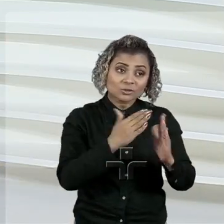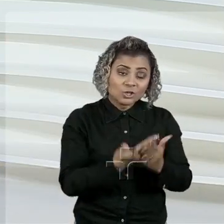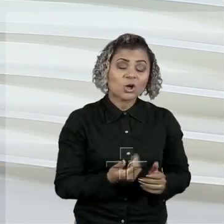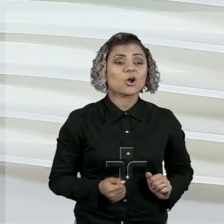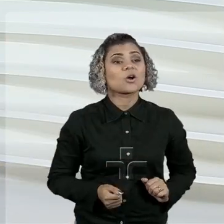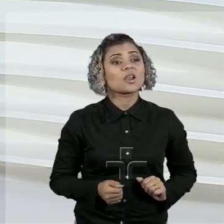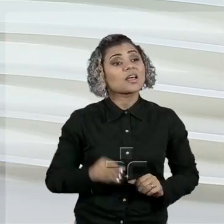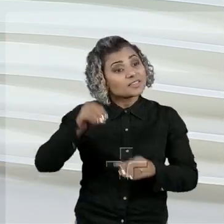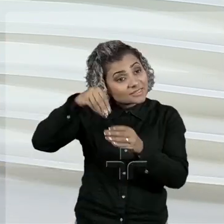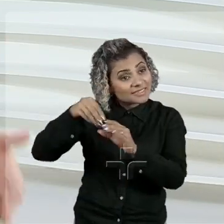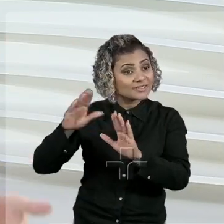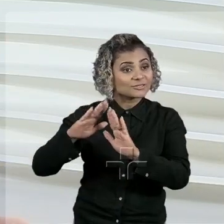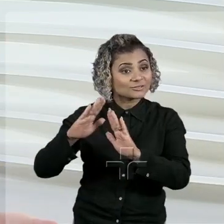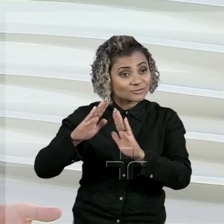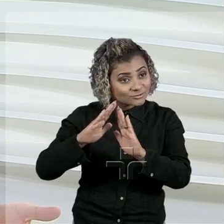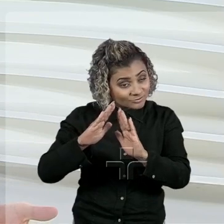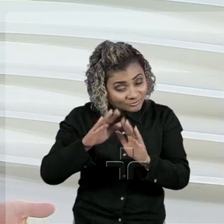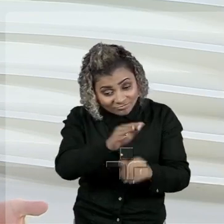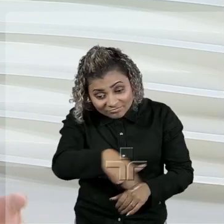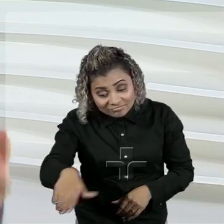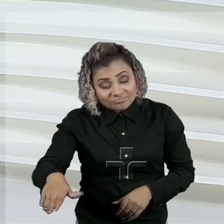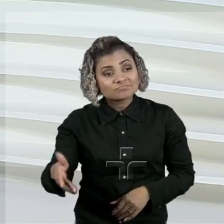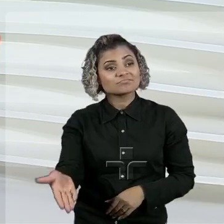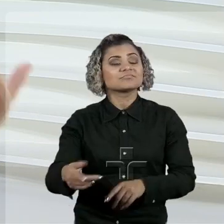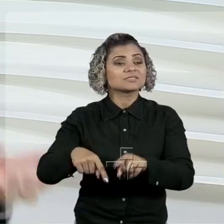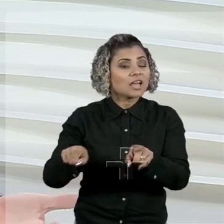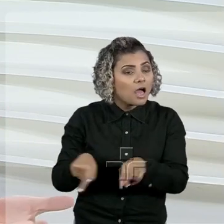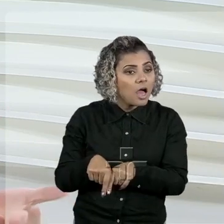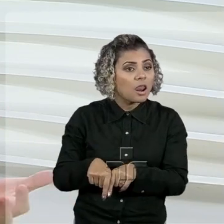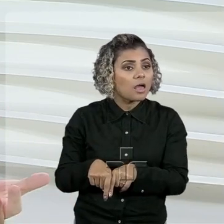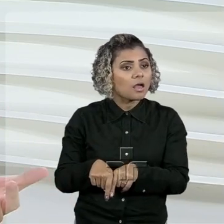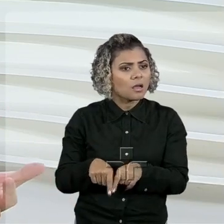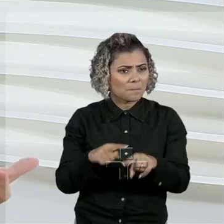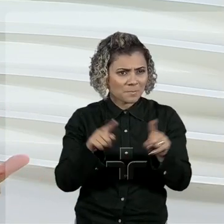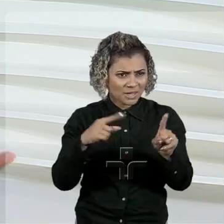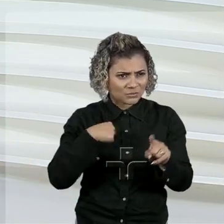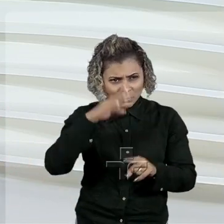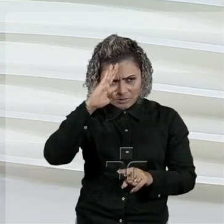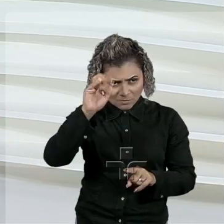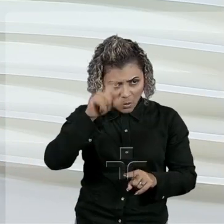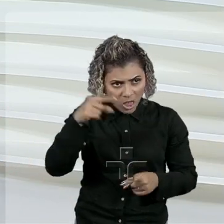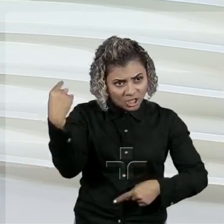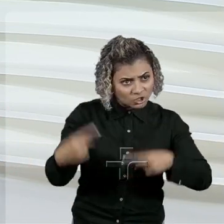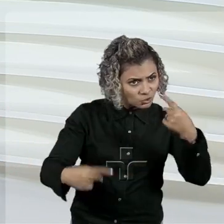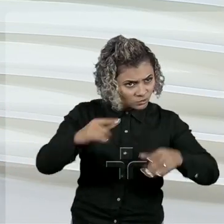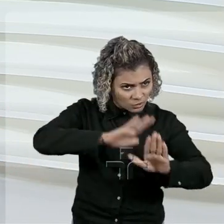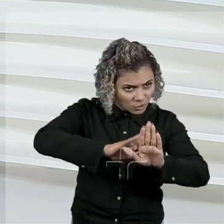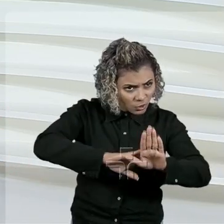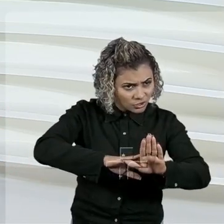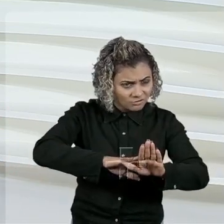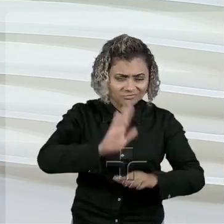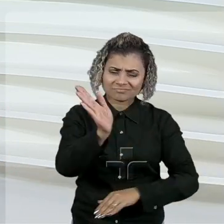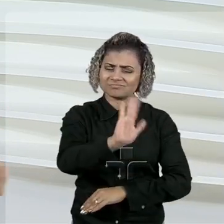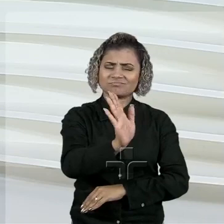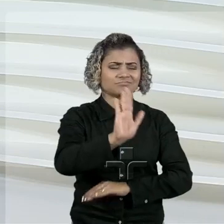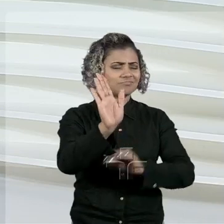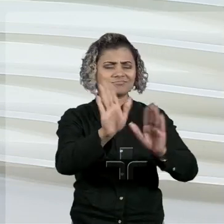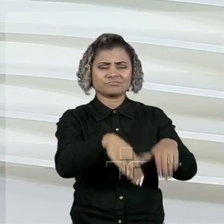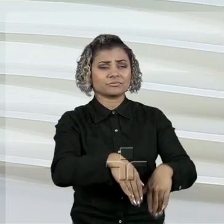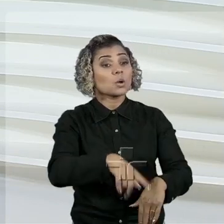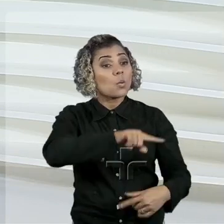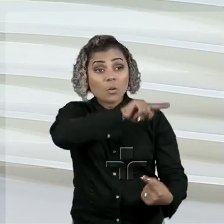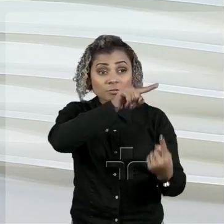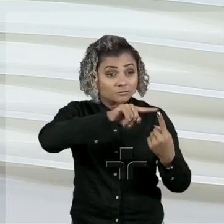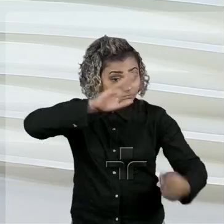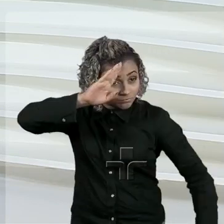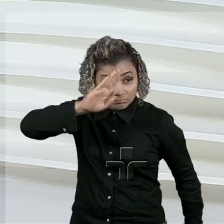dentro da sala de aula, das famílias brasileiras. O ponto não é a discussão desta ideologia. O ponto é,